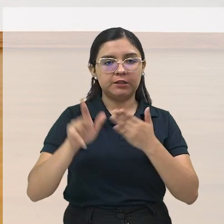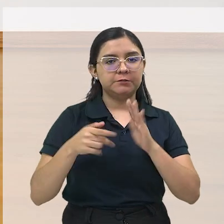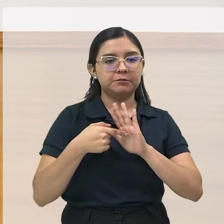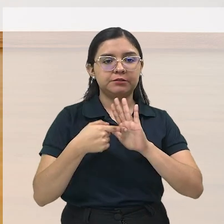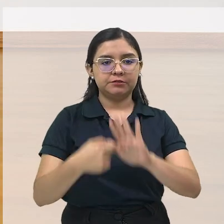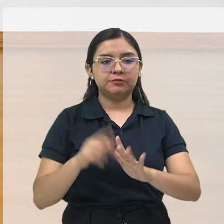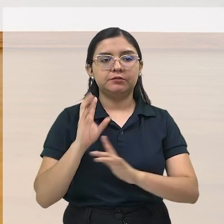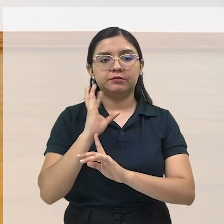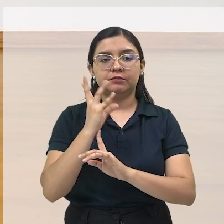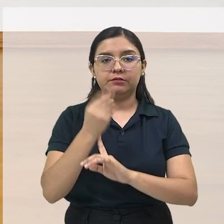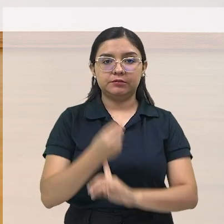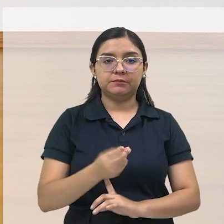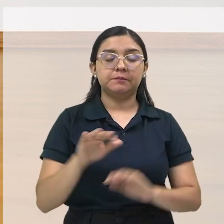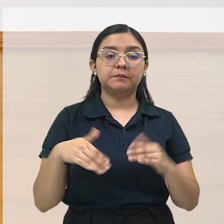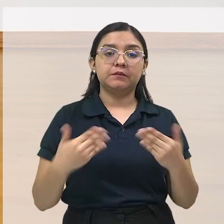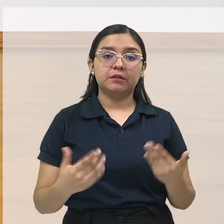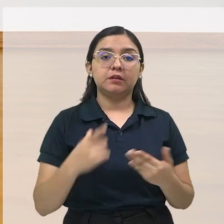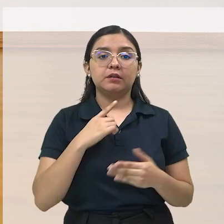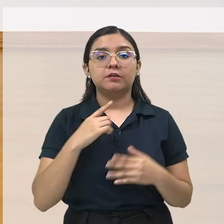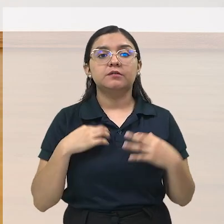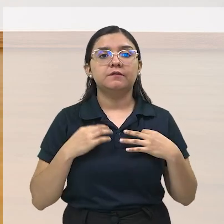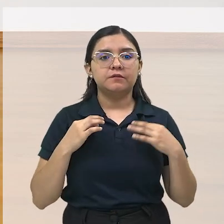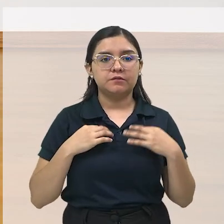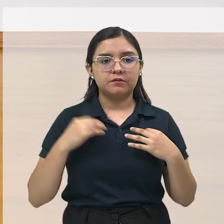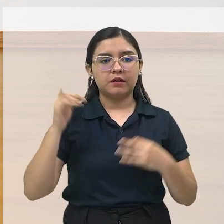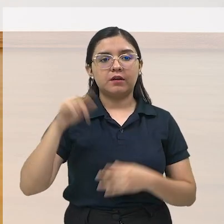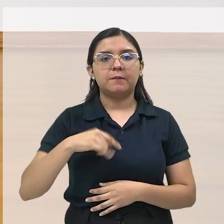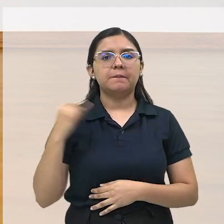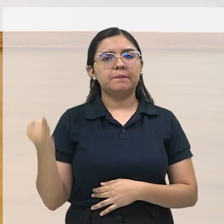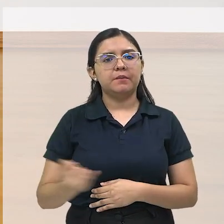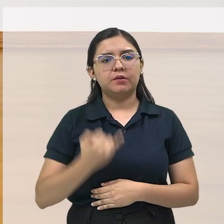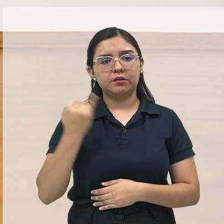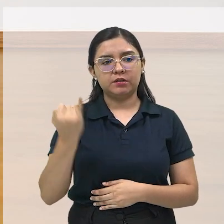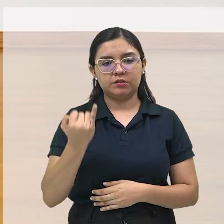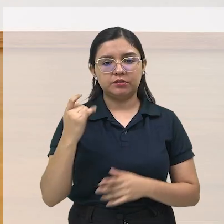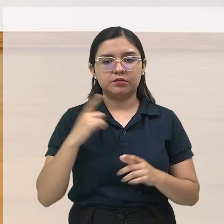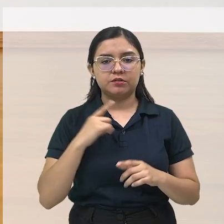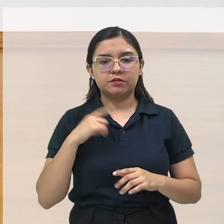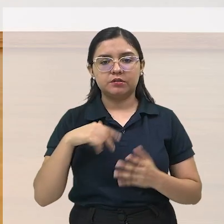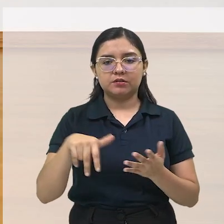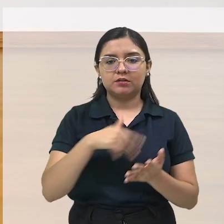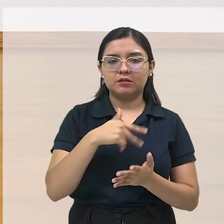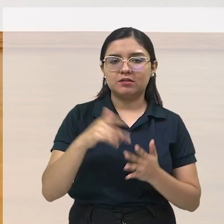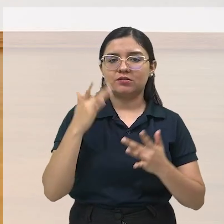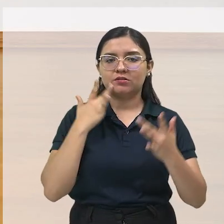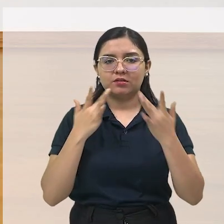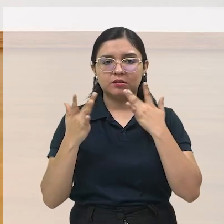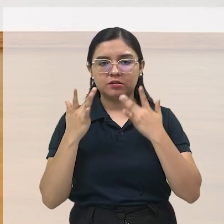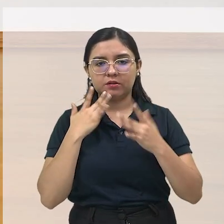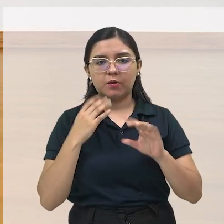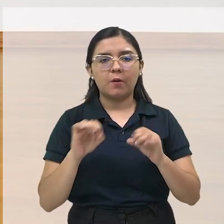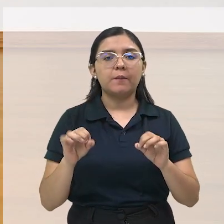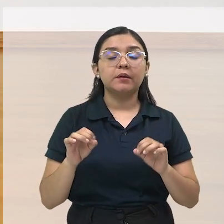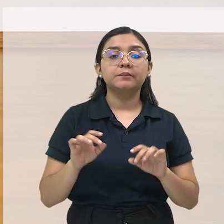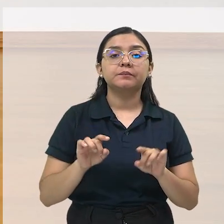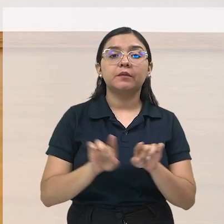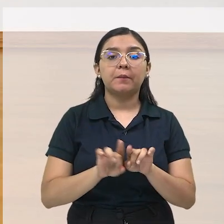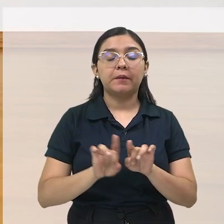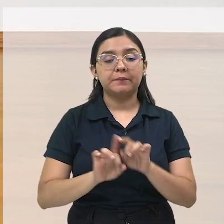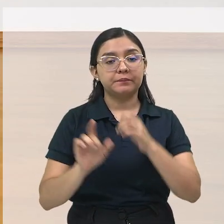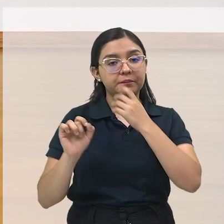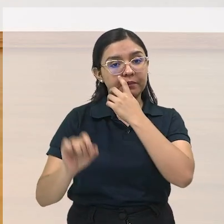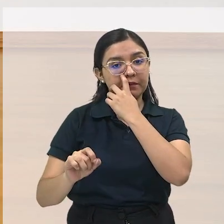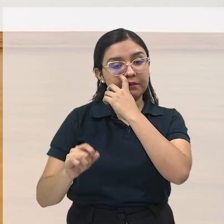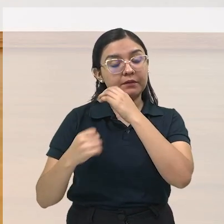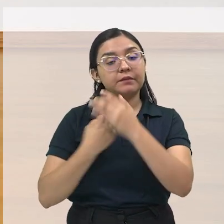apresentações artísticas. Então, o figurino, ele é um elemento cênico que ele está presente na dança, no teatro, na ópera. Então, ele tem